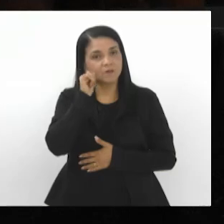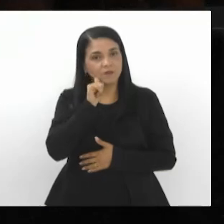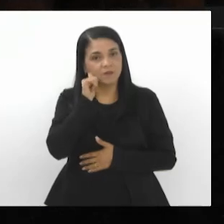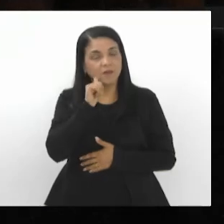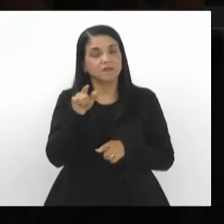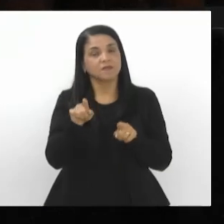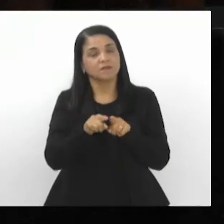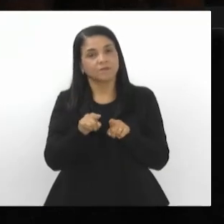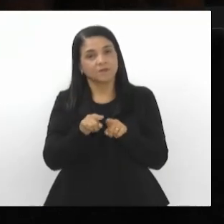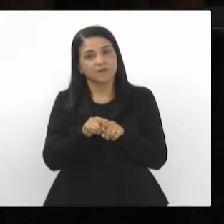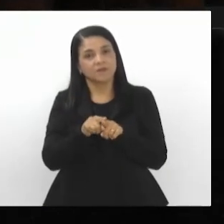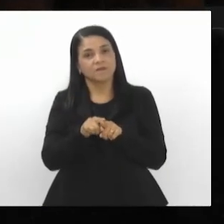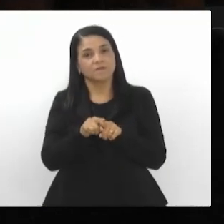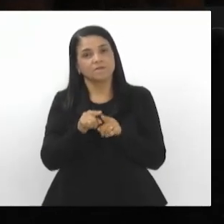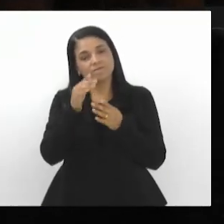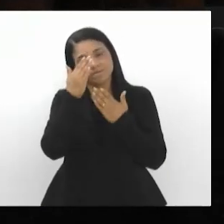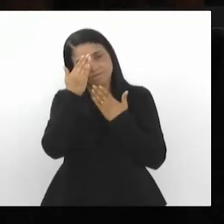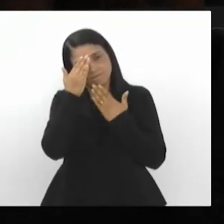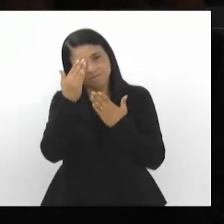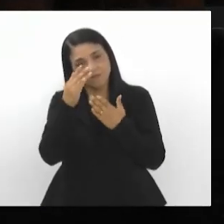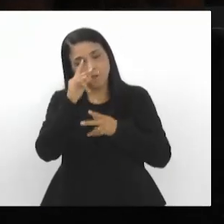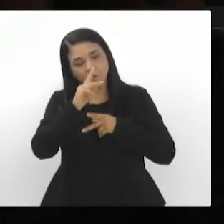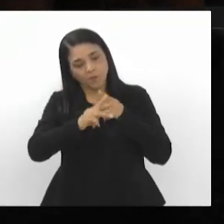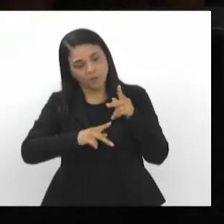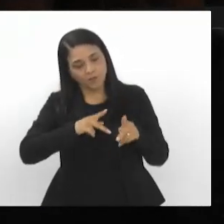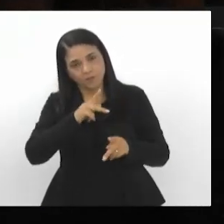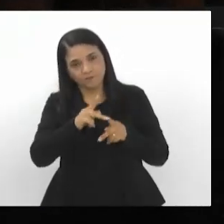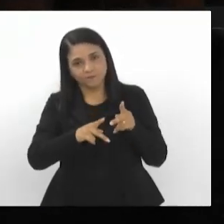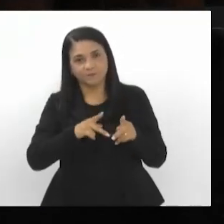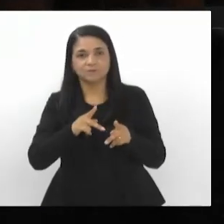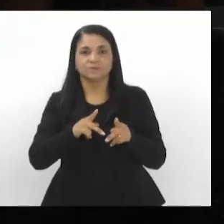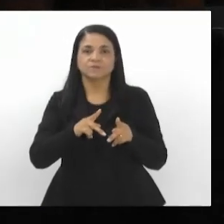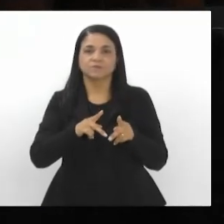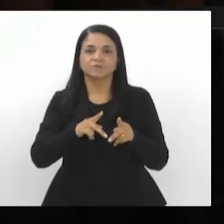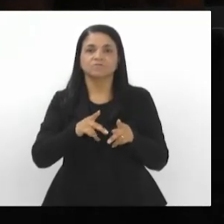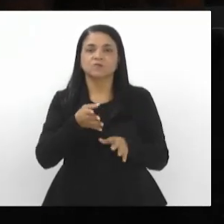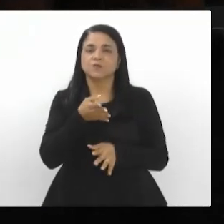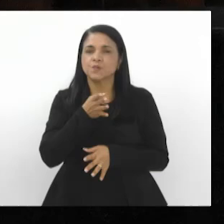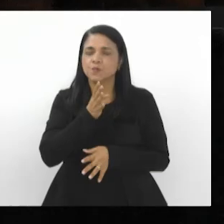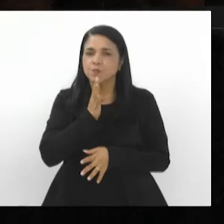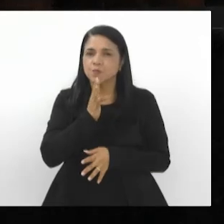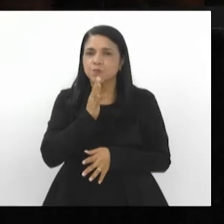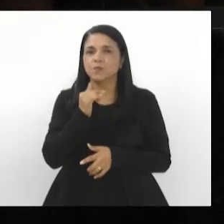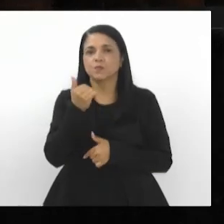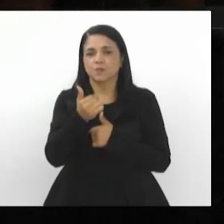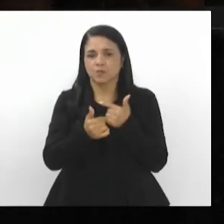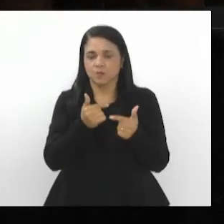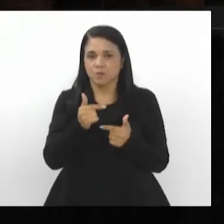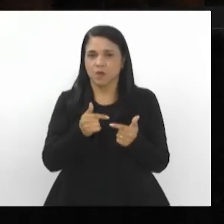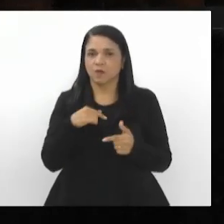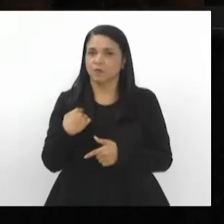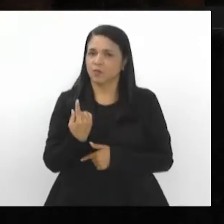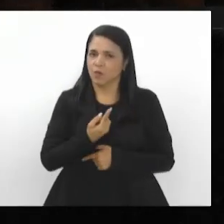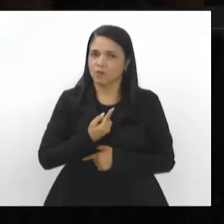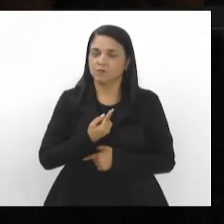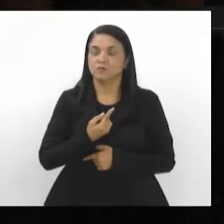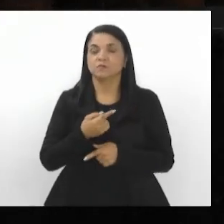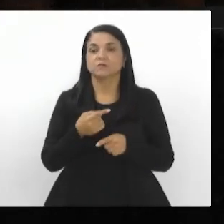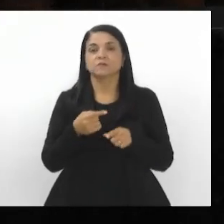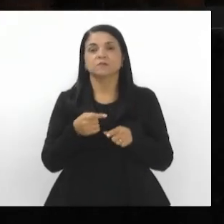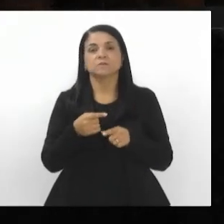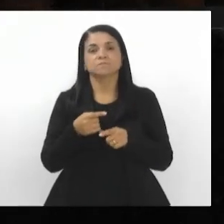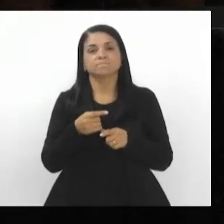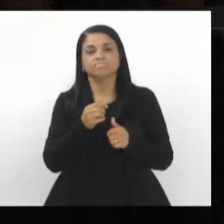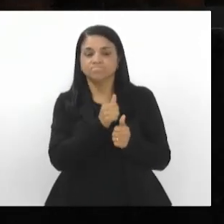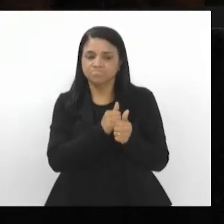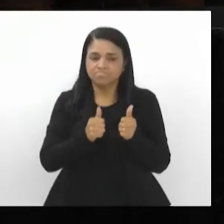e também agradecimento à população que tem reconhecido o nosso trabalho, também